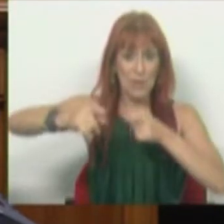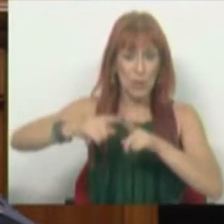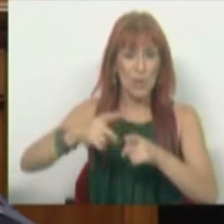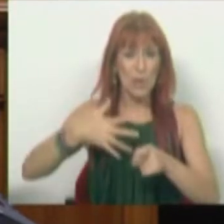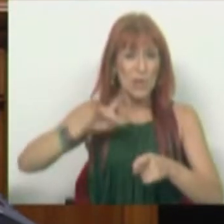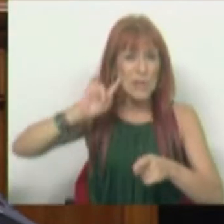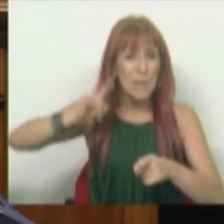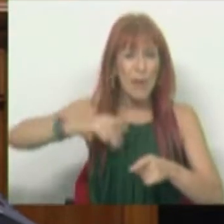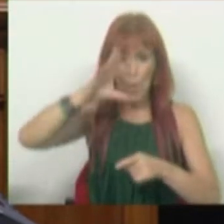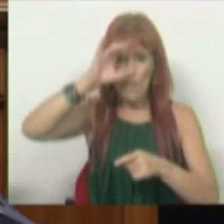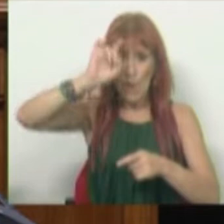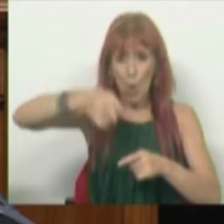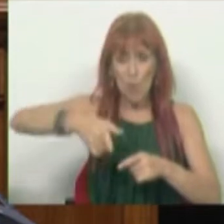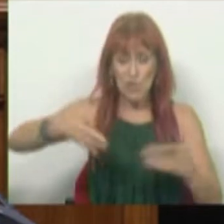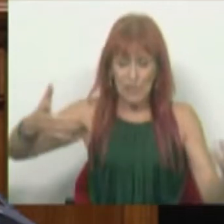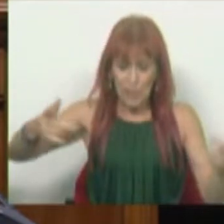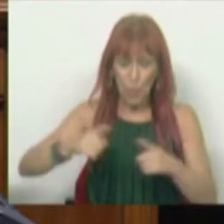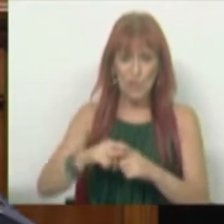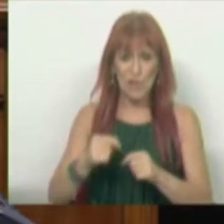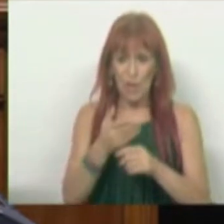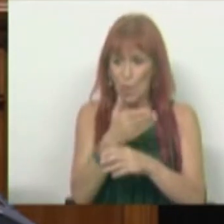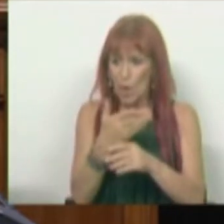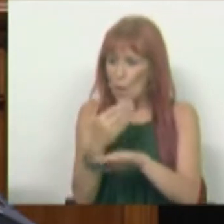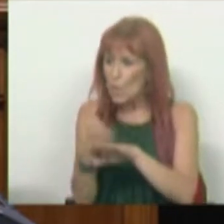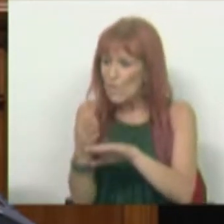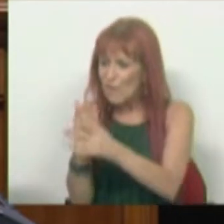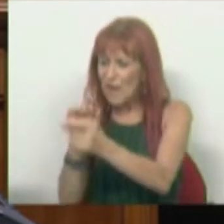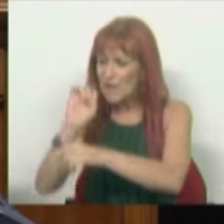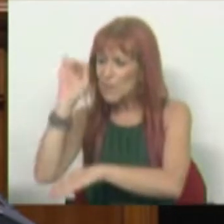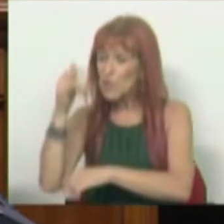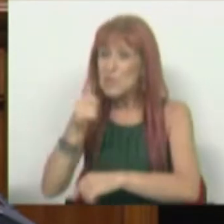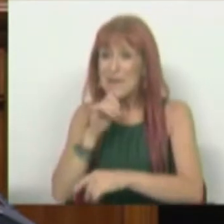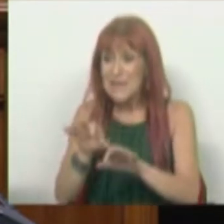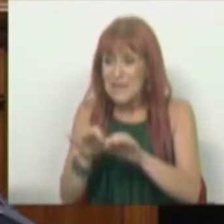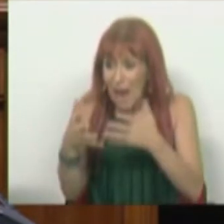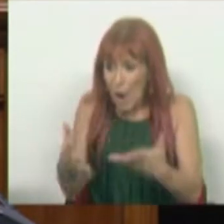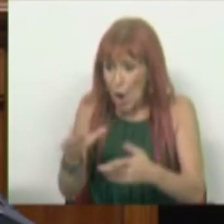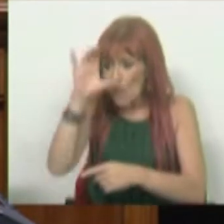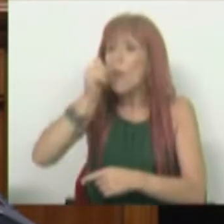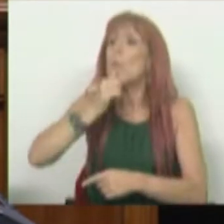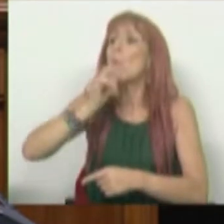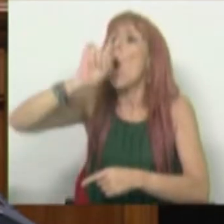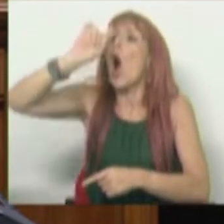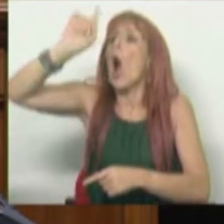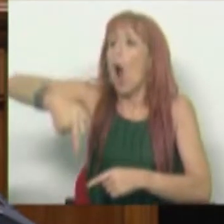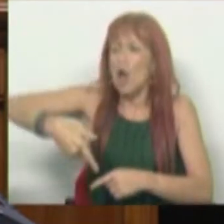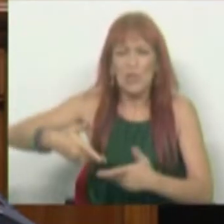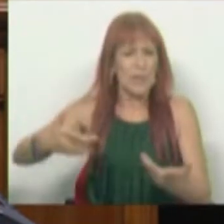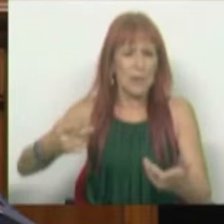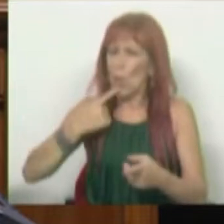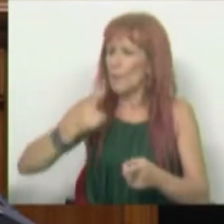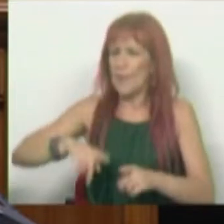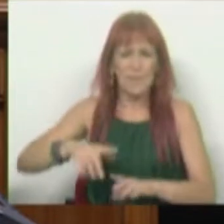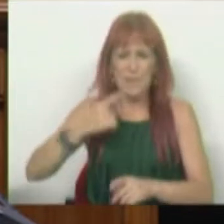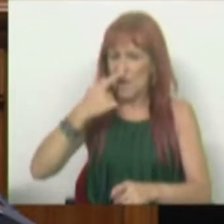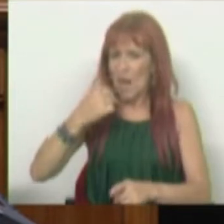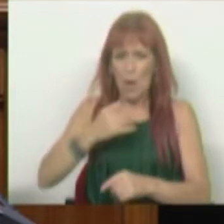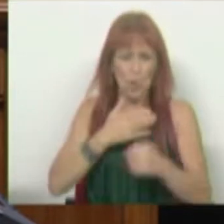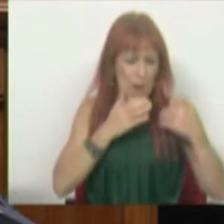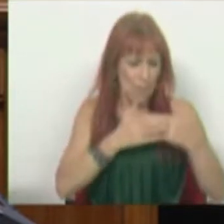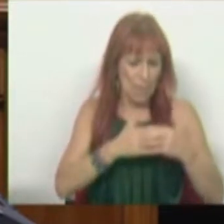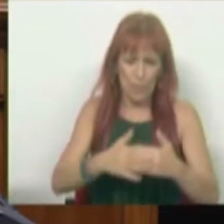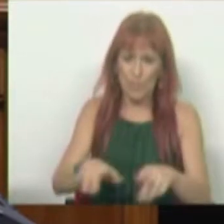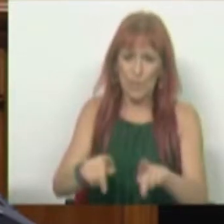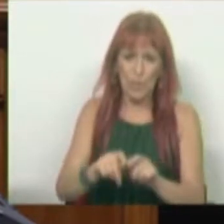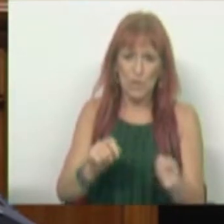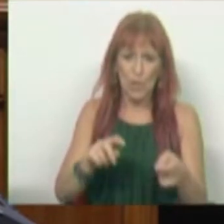queremos saber do Governo, no que toca ao resto da floresta, é que medidas desta vez o Governo vai fazer para não repetir os mesmos erros de ordenamento, a